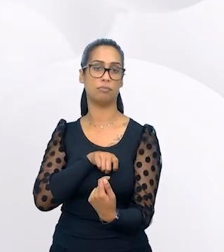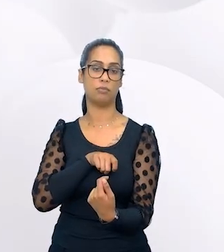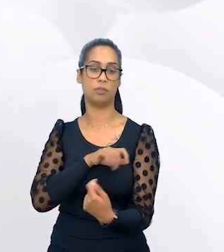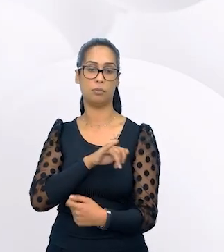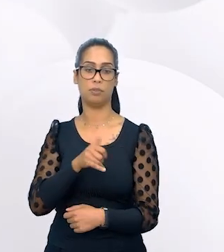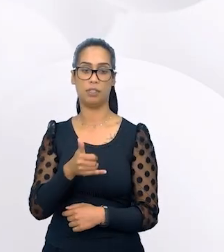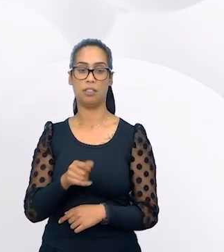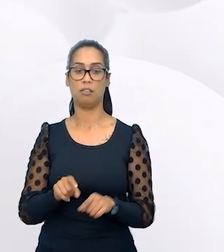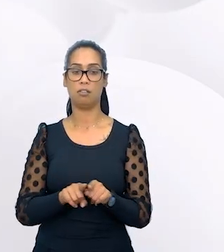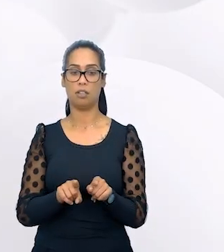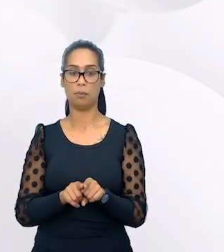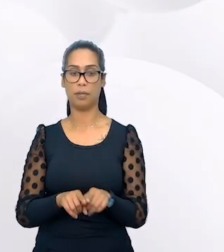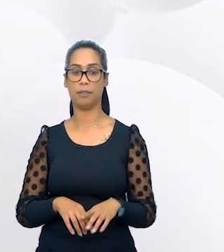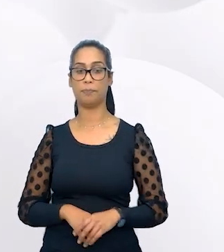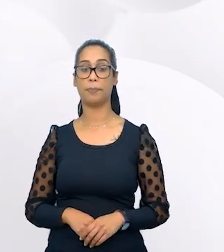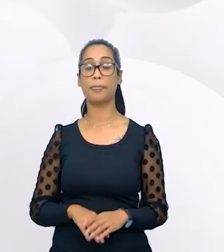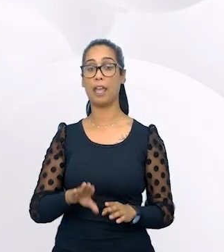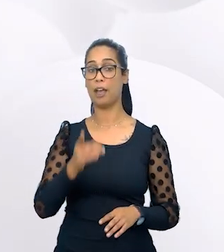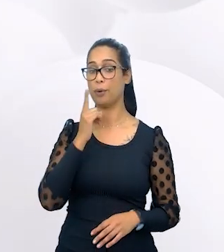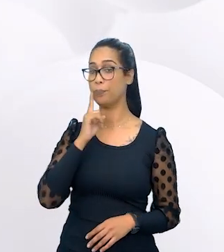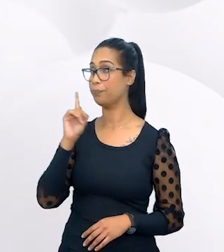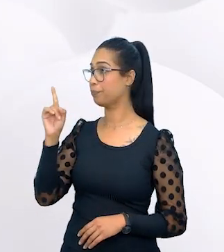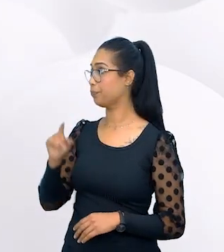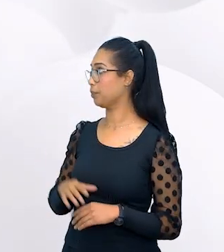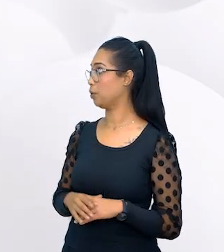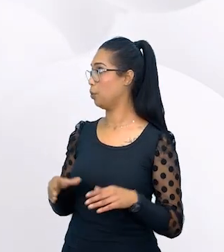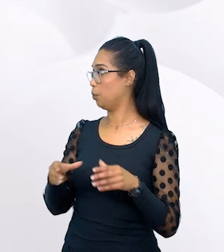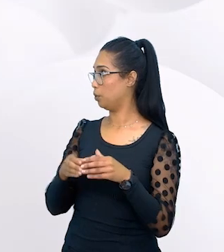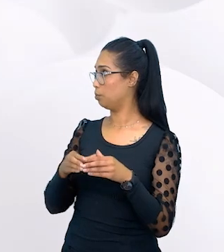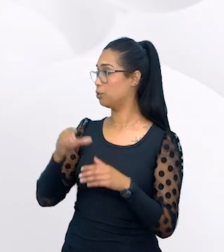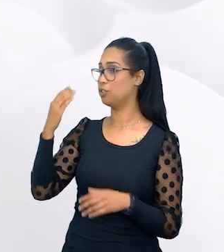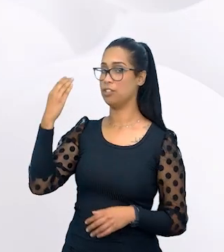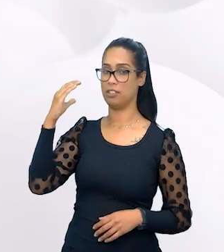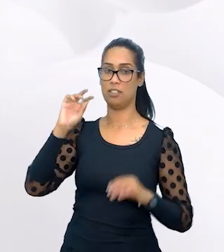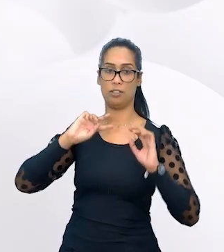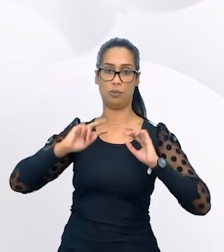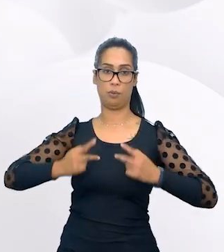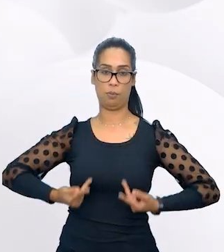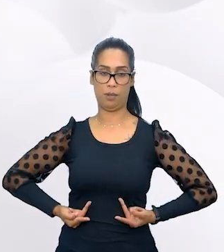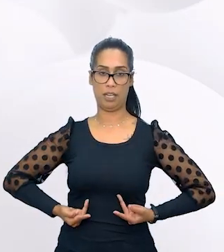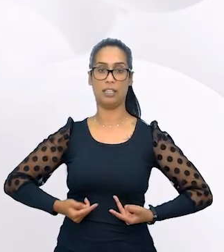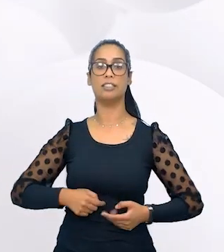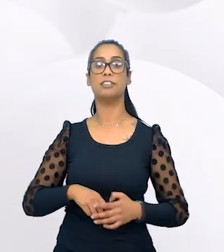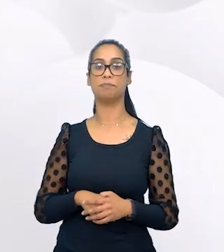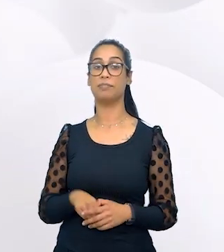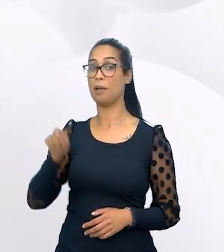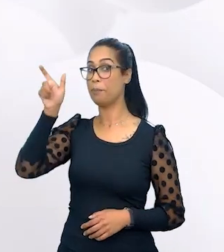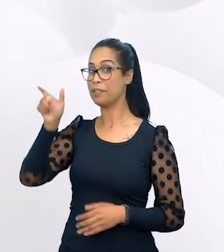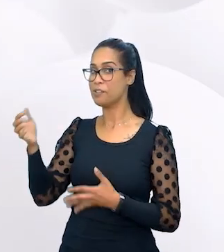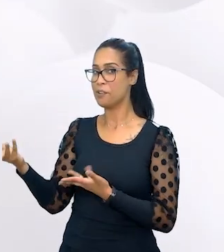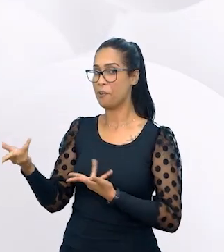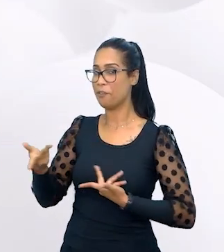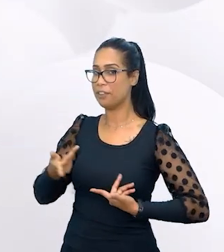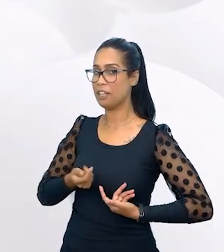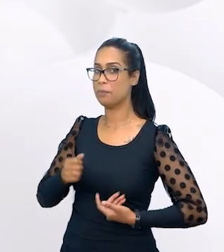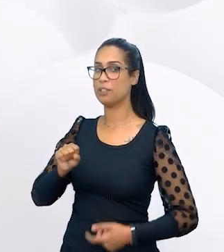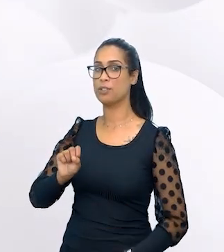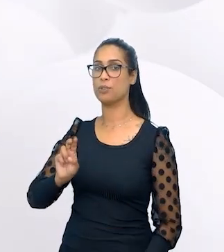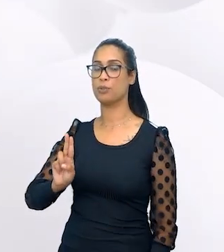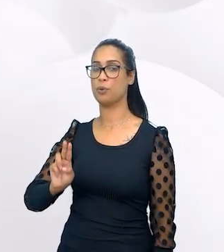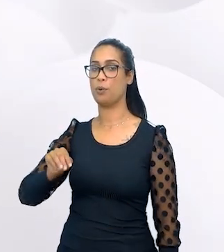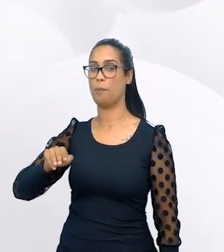As equipes, né? Então, as equipes de Ciências Humanas, nossa convidada aqui, Sumaia, professora do Centro de